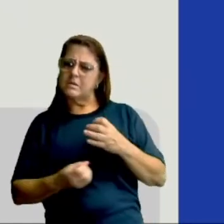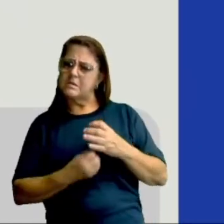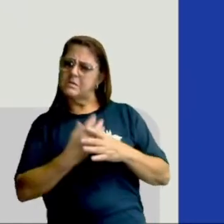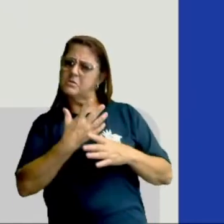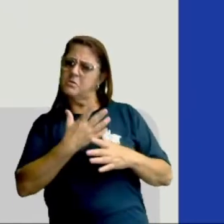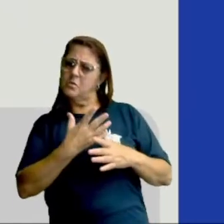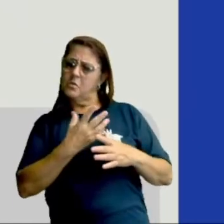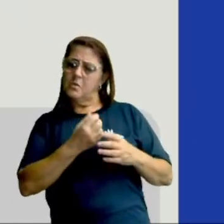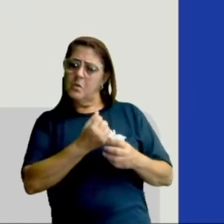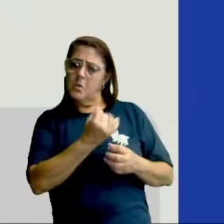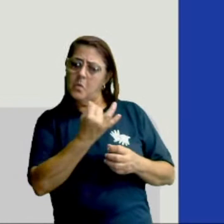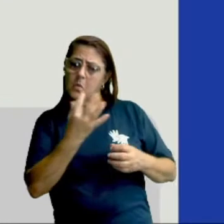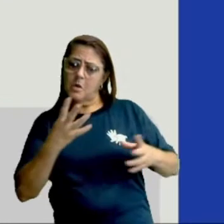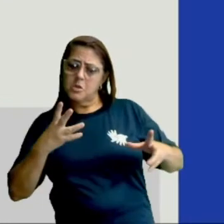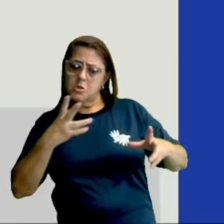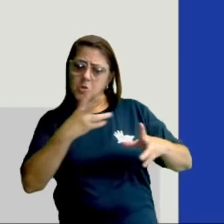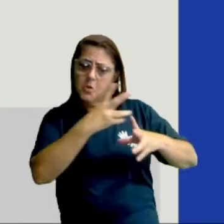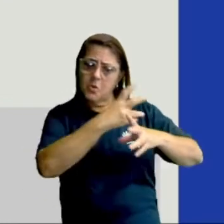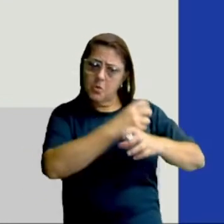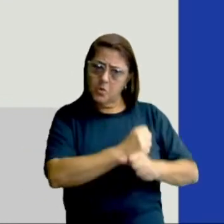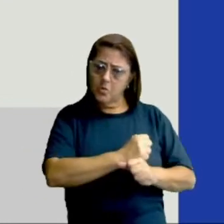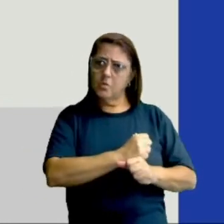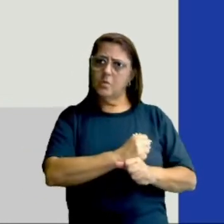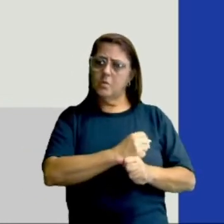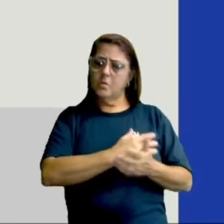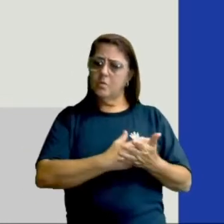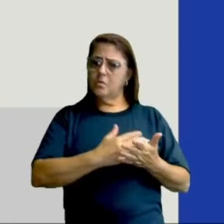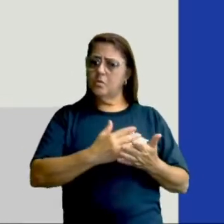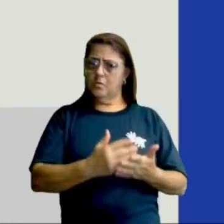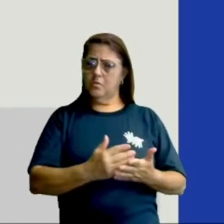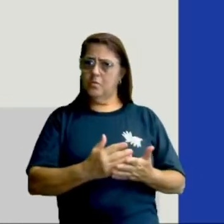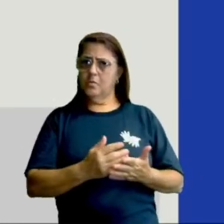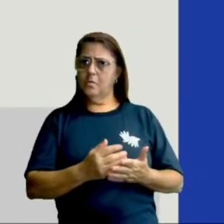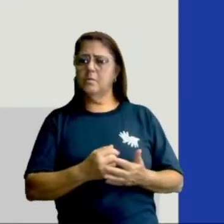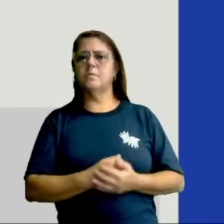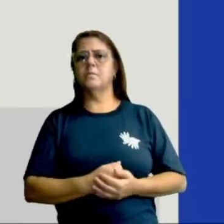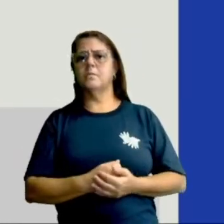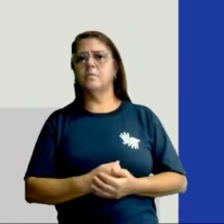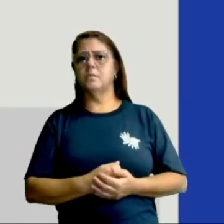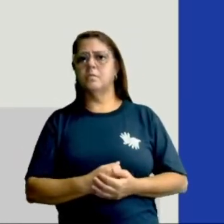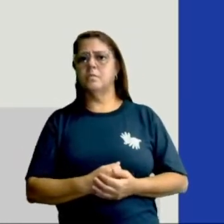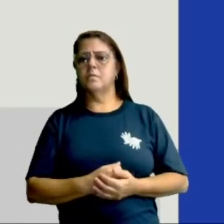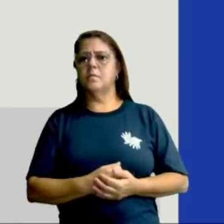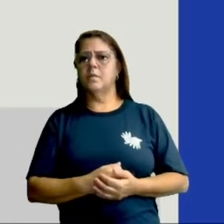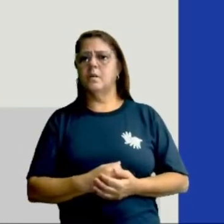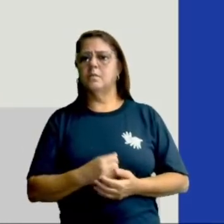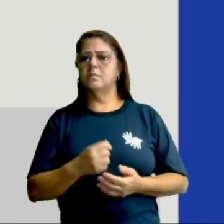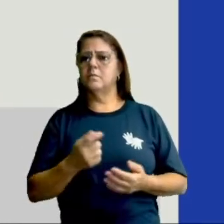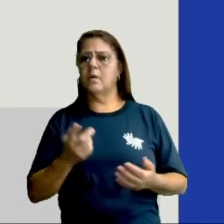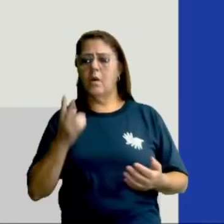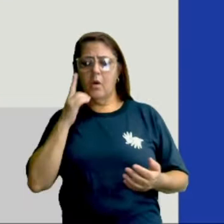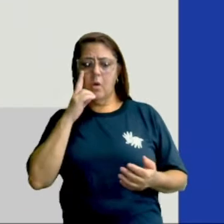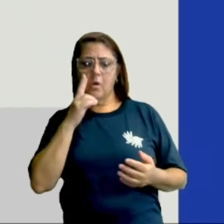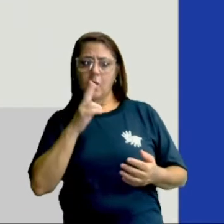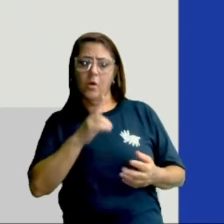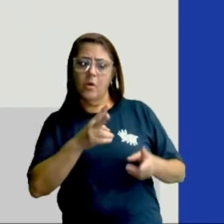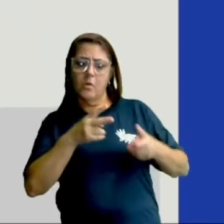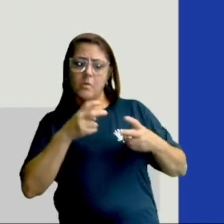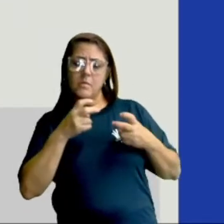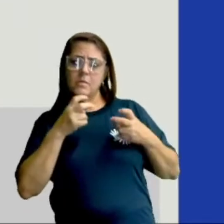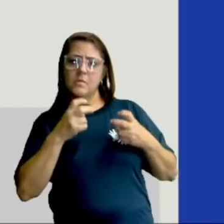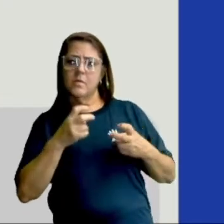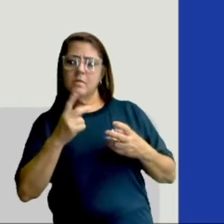descobrir quantos brigadeiros tinha na caixa inicialmente. Vamos lá? Então, ó, a gente